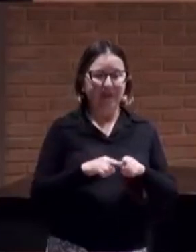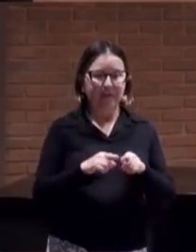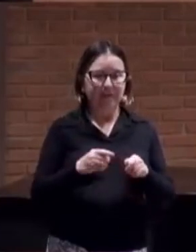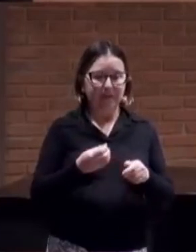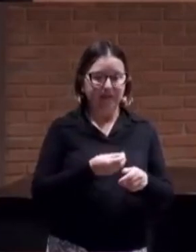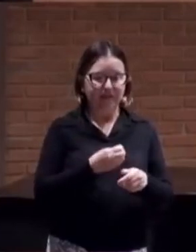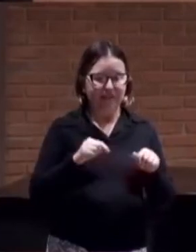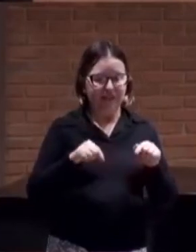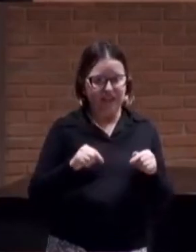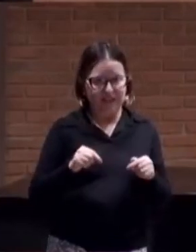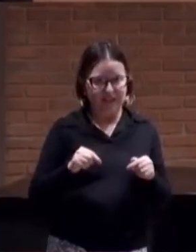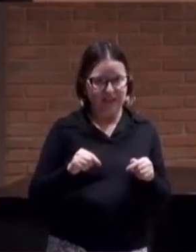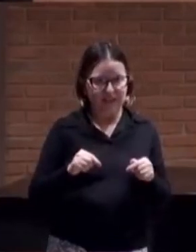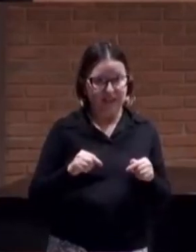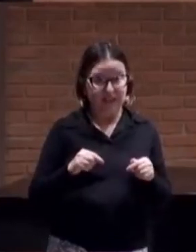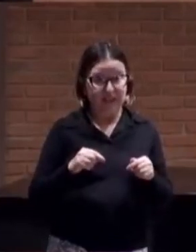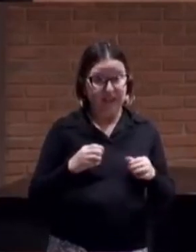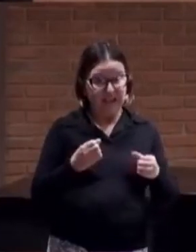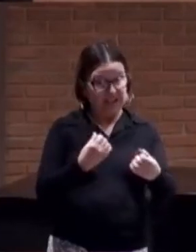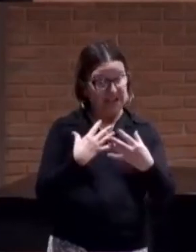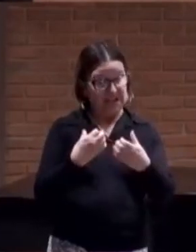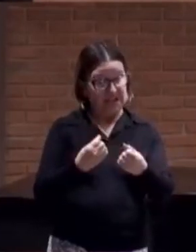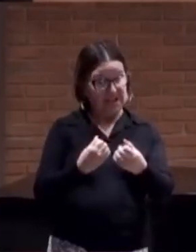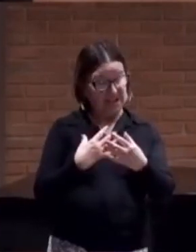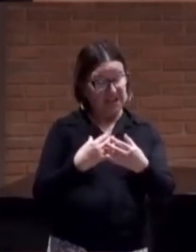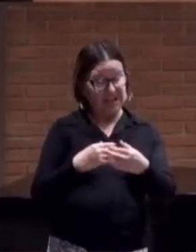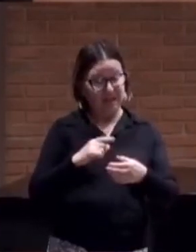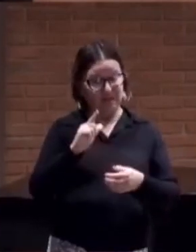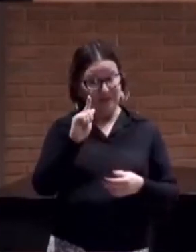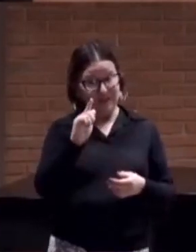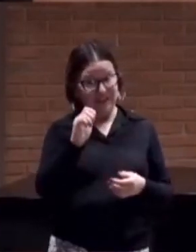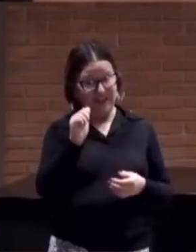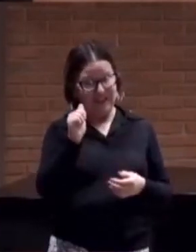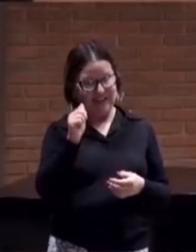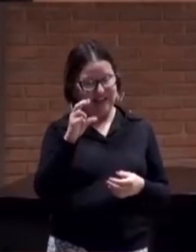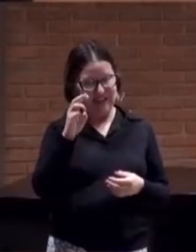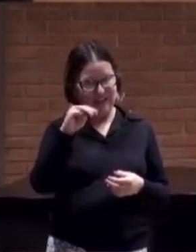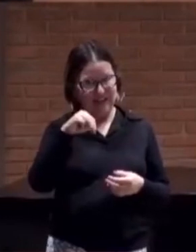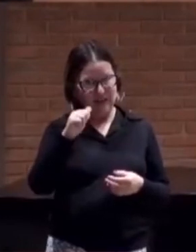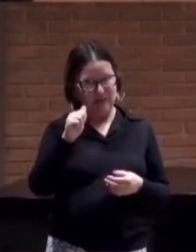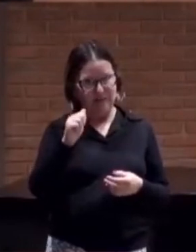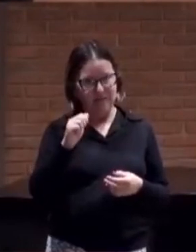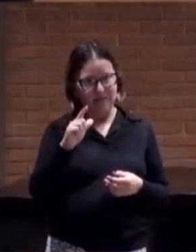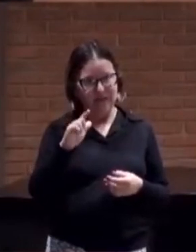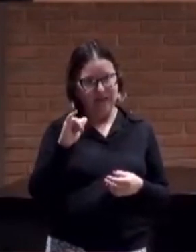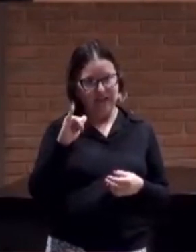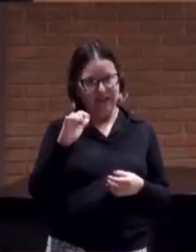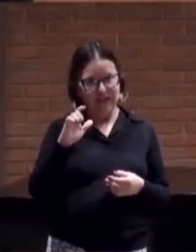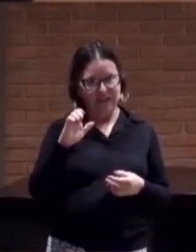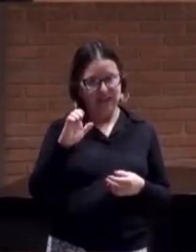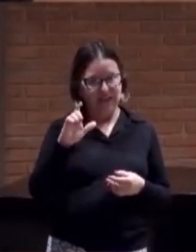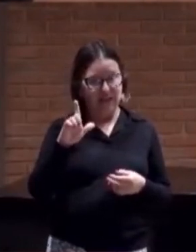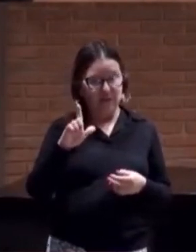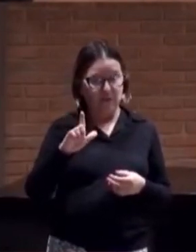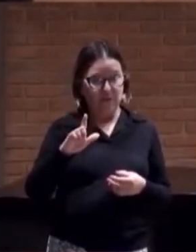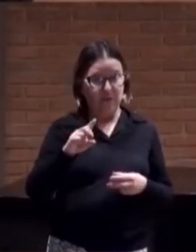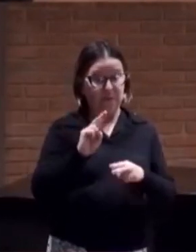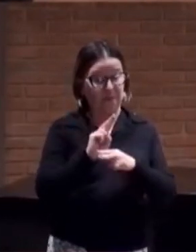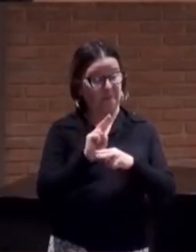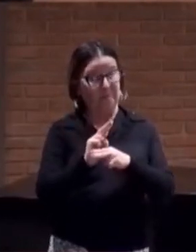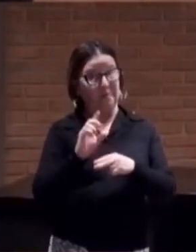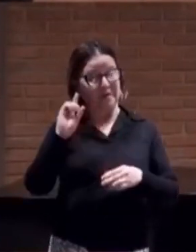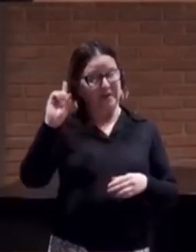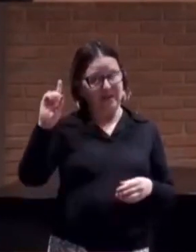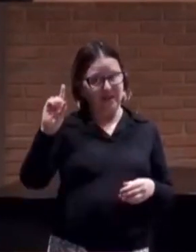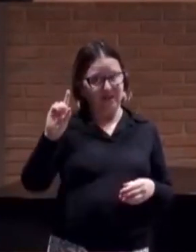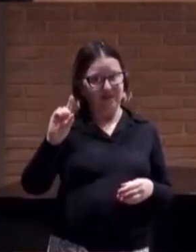aos pés de Gamaliel, segundo a exatidão da lei de nossos antepassados, sendo zeloso para com Deus, assim